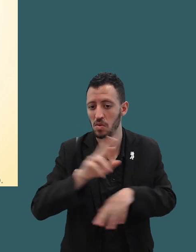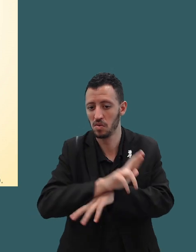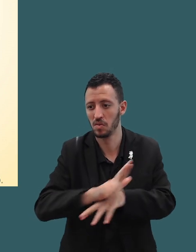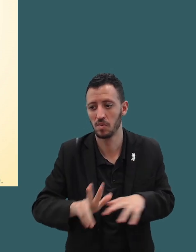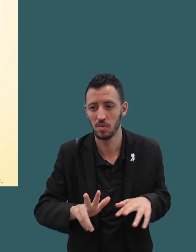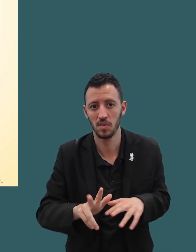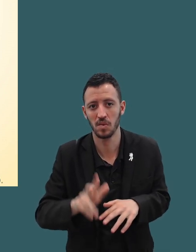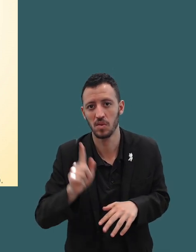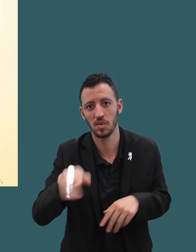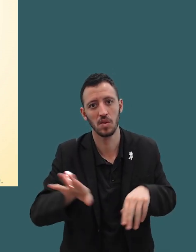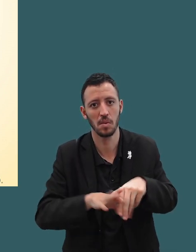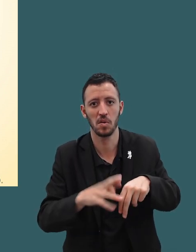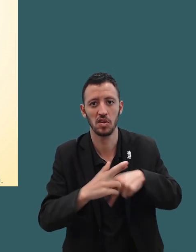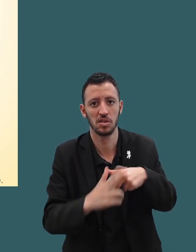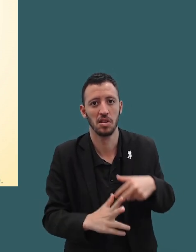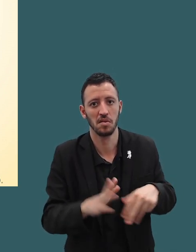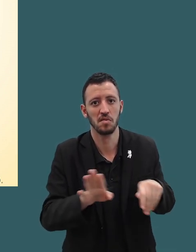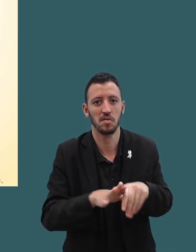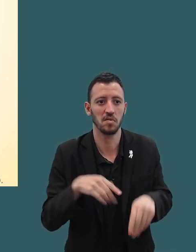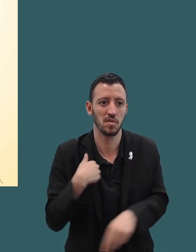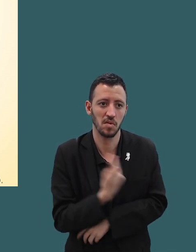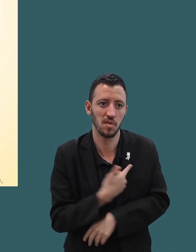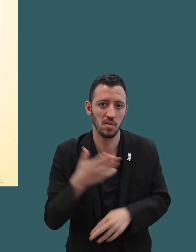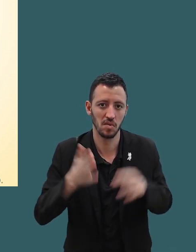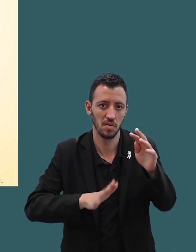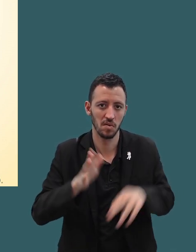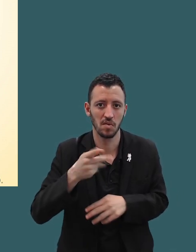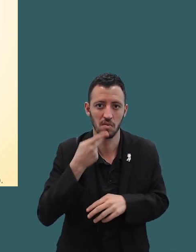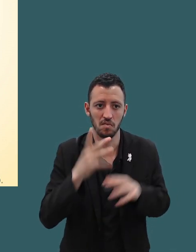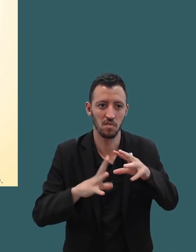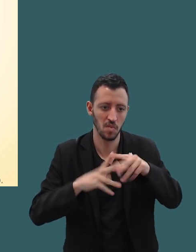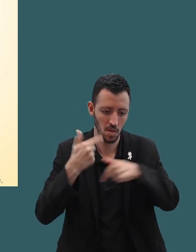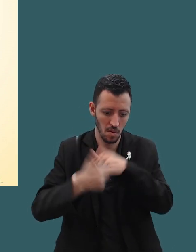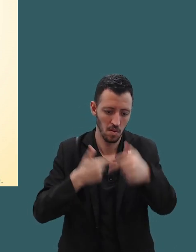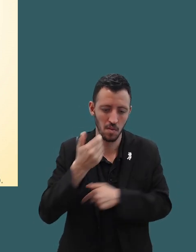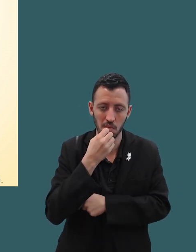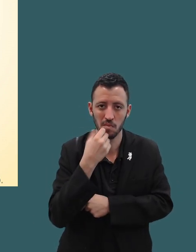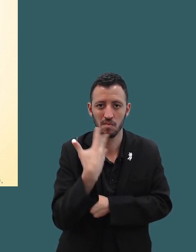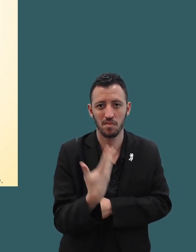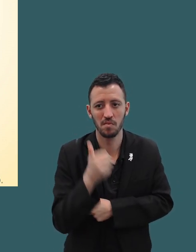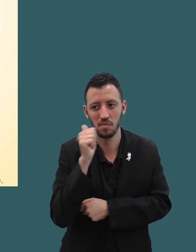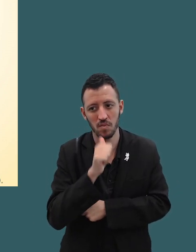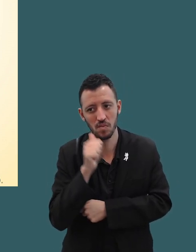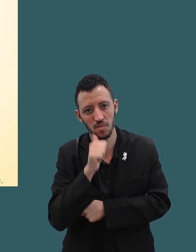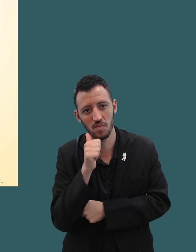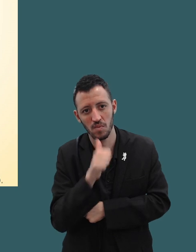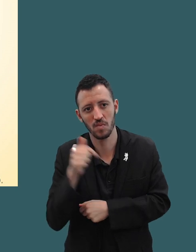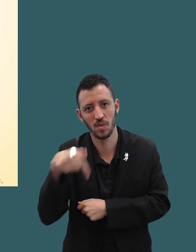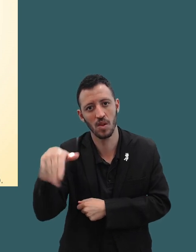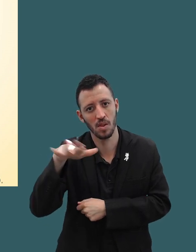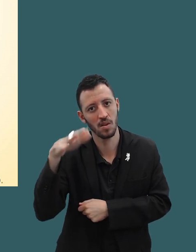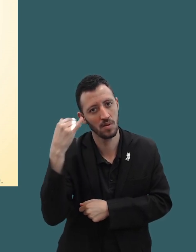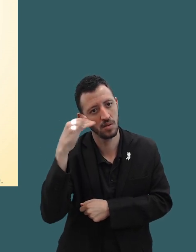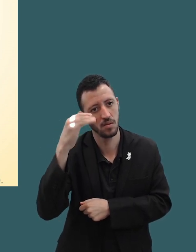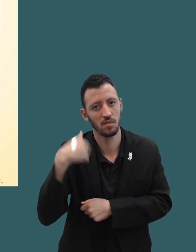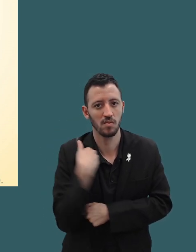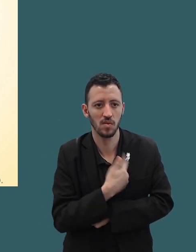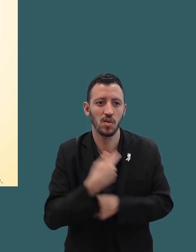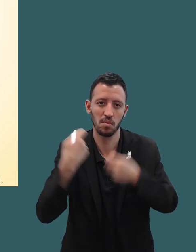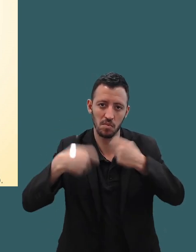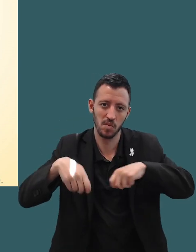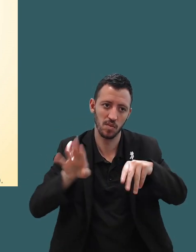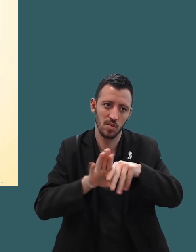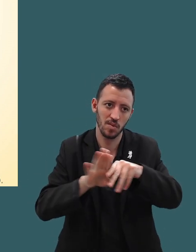diversidade de gênero, porque a gente, às vezes, nós estamos com um trabalho muito bom de meninas e mulheres na ciência, mas a gente